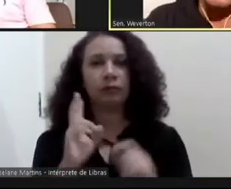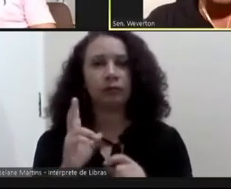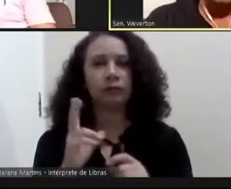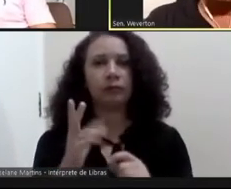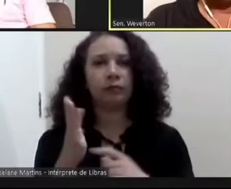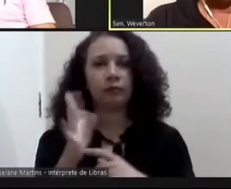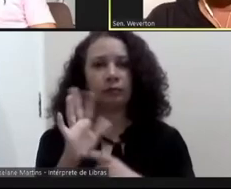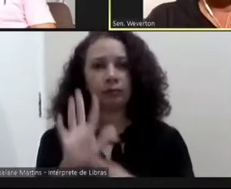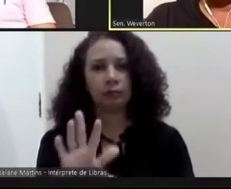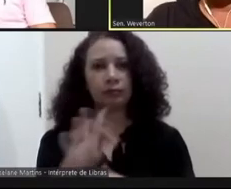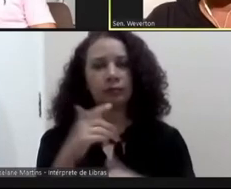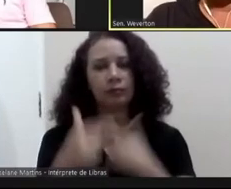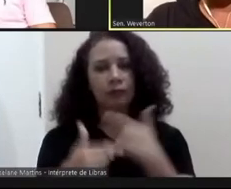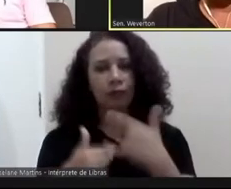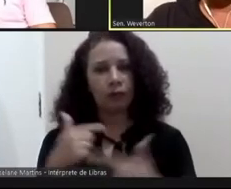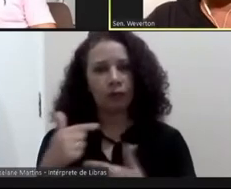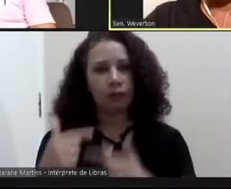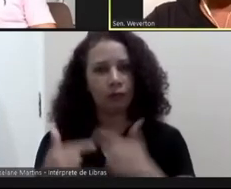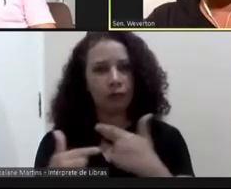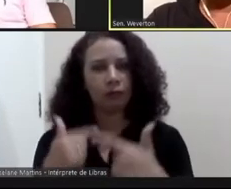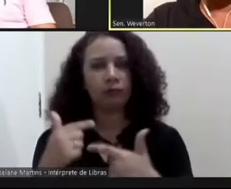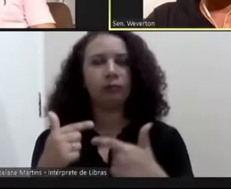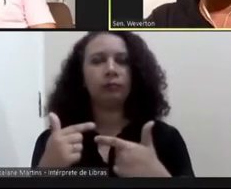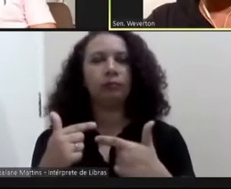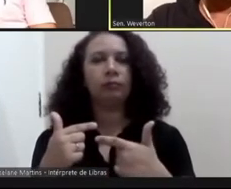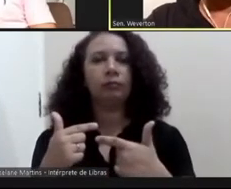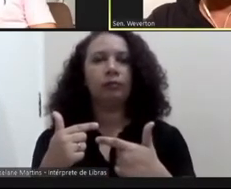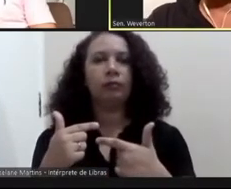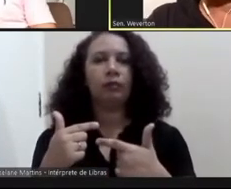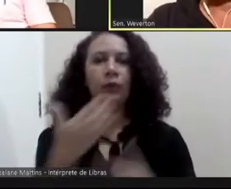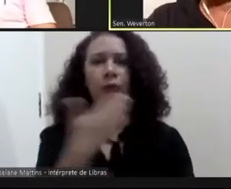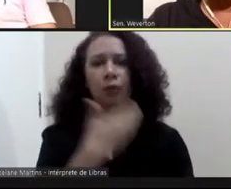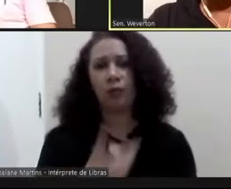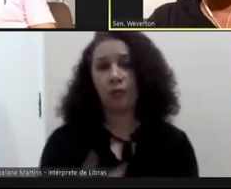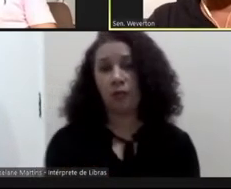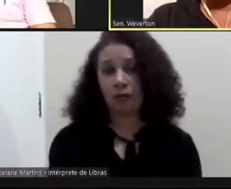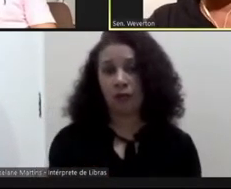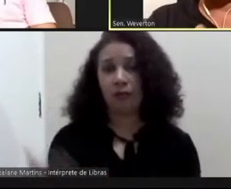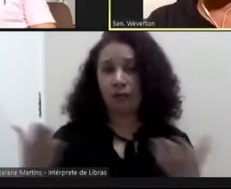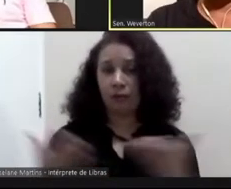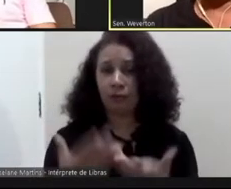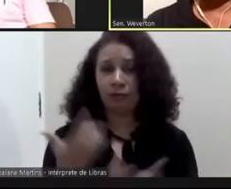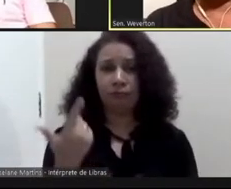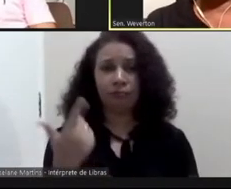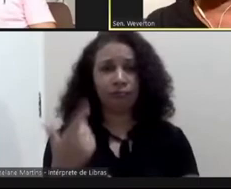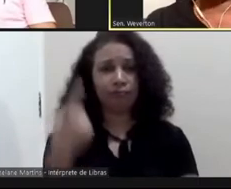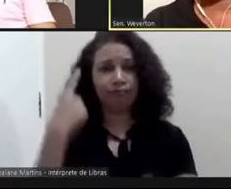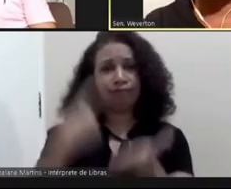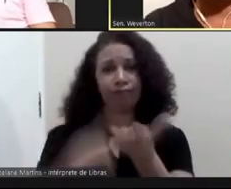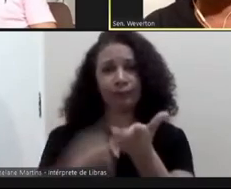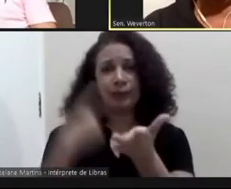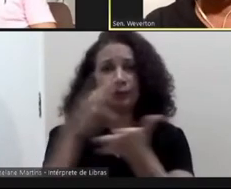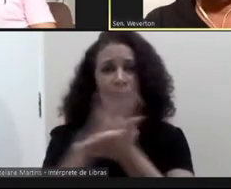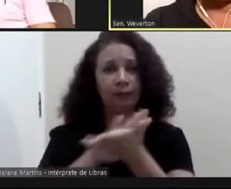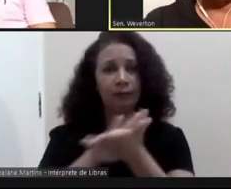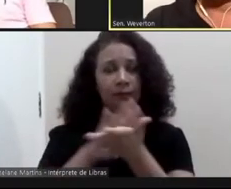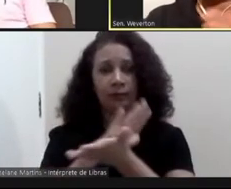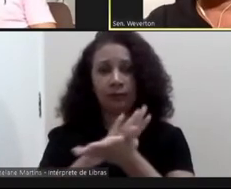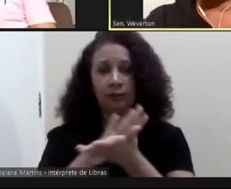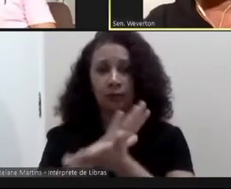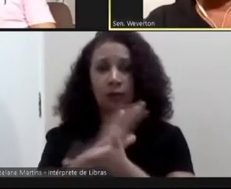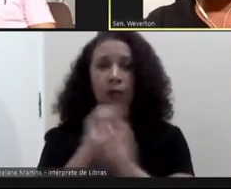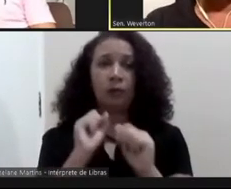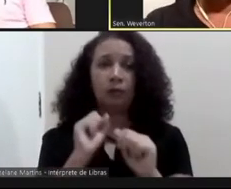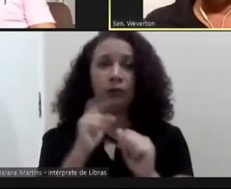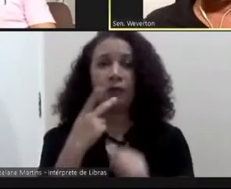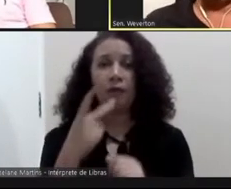tarefa é árdua. Nós estamos diante de um governo totalmente descomprometido e eu poderia aqui ser mais radical e dizer insano, né? Não